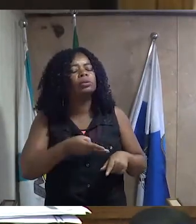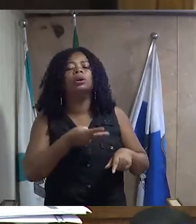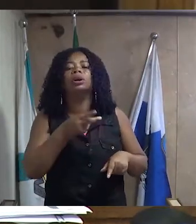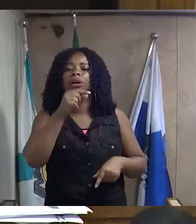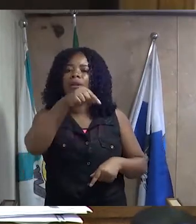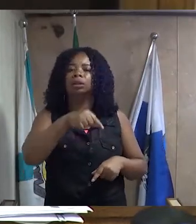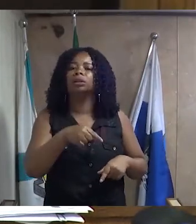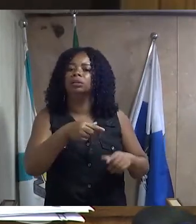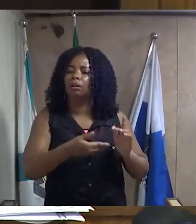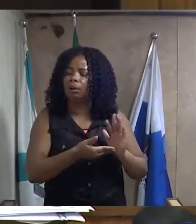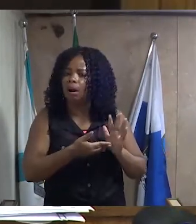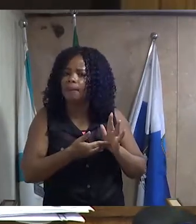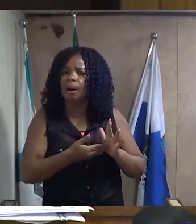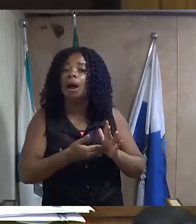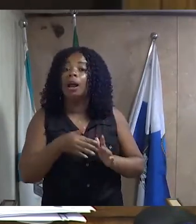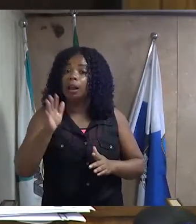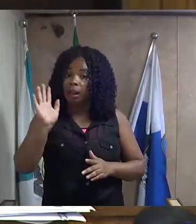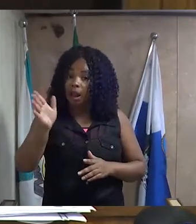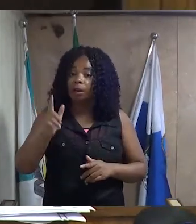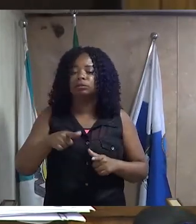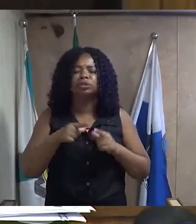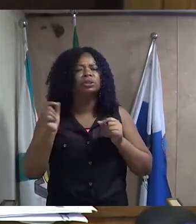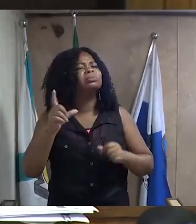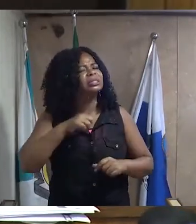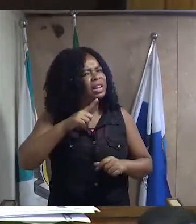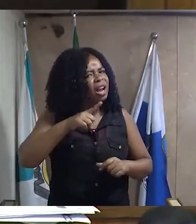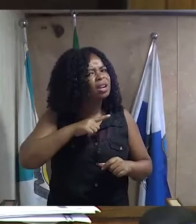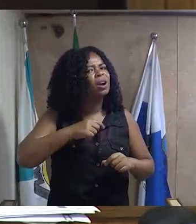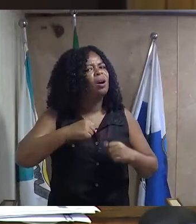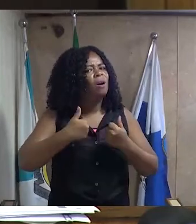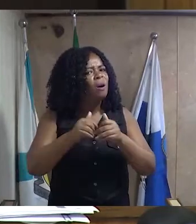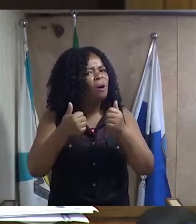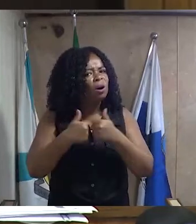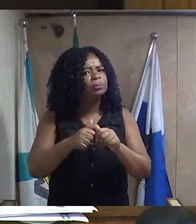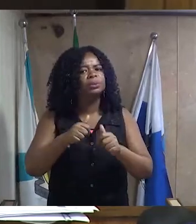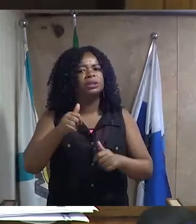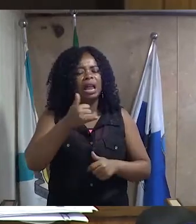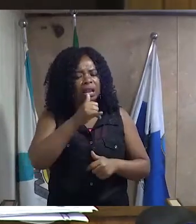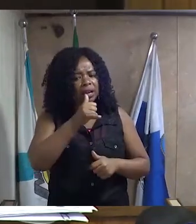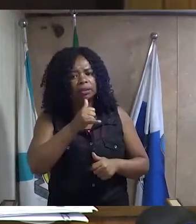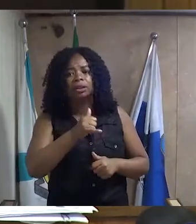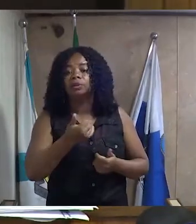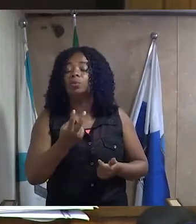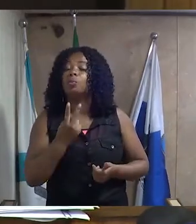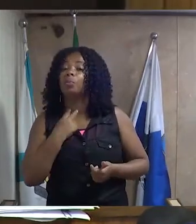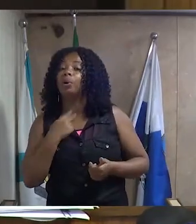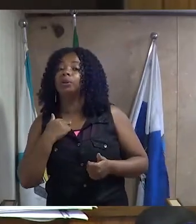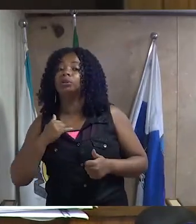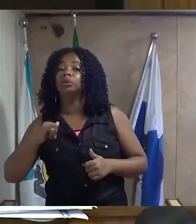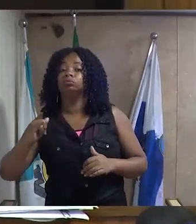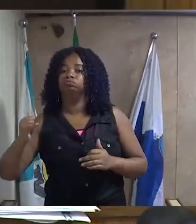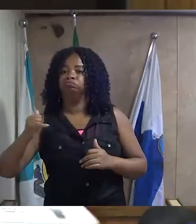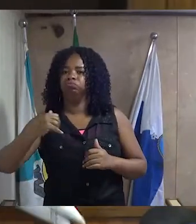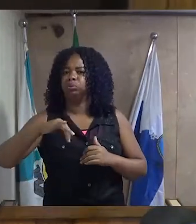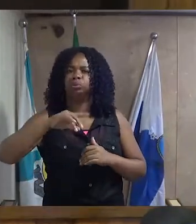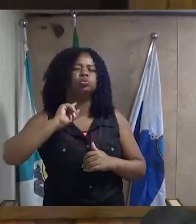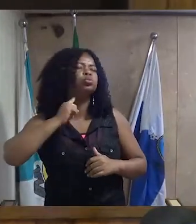elétrico, que não vai poluir o nosso município. Então,